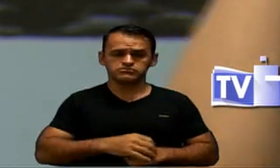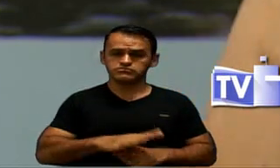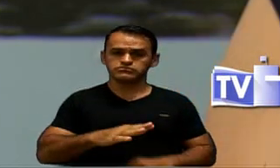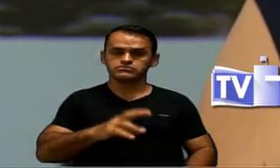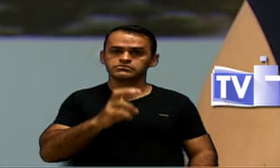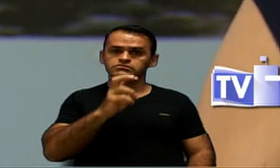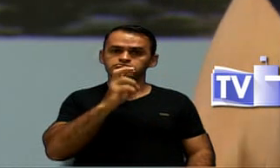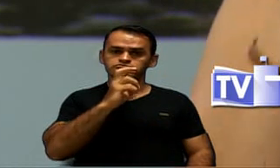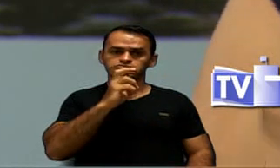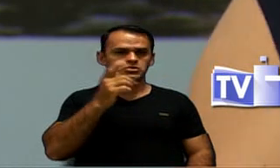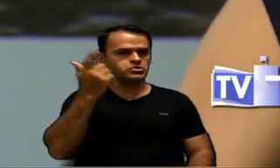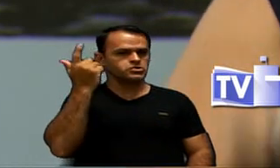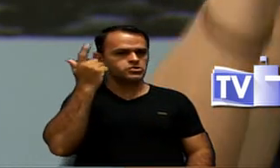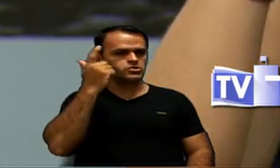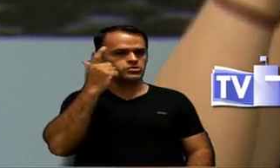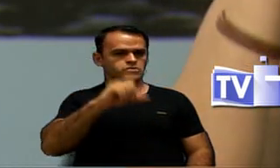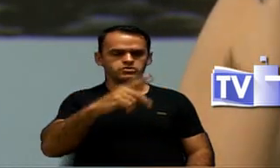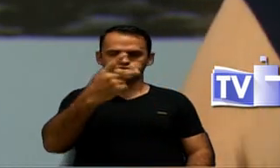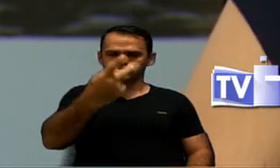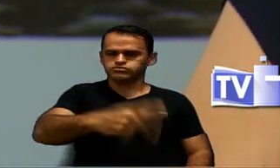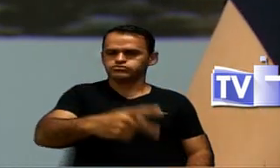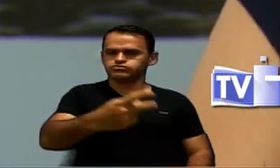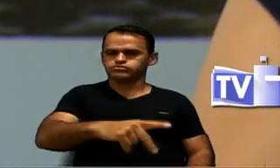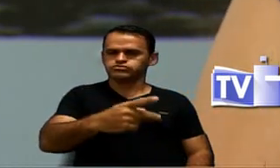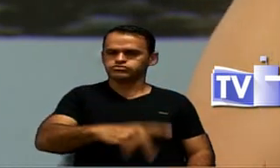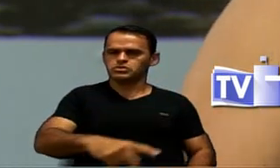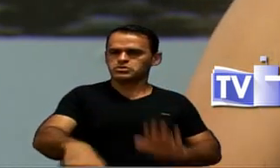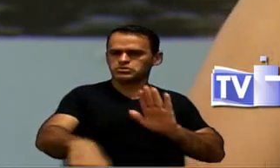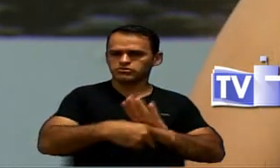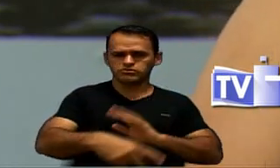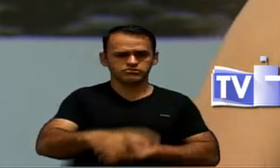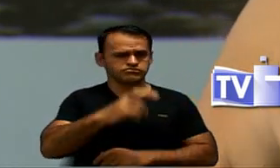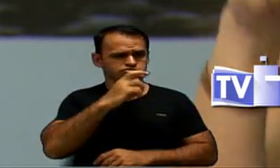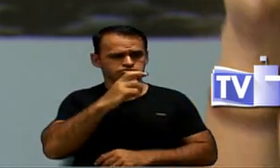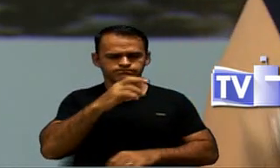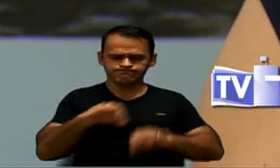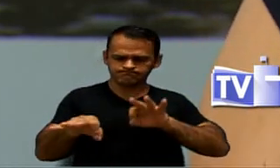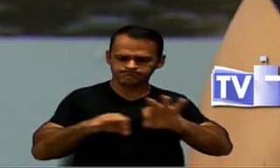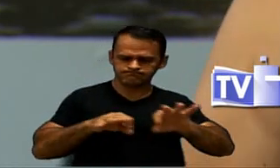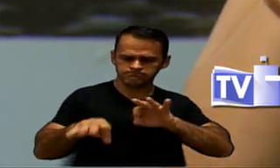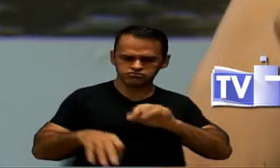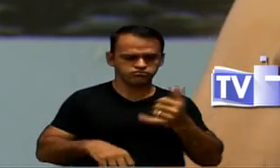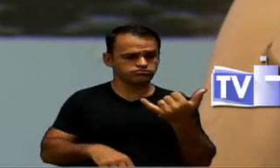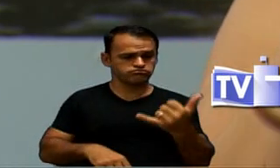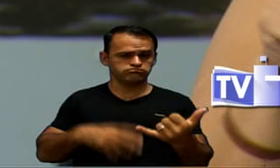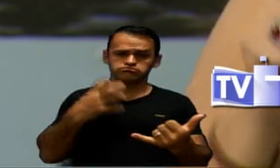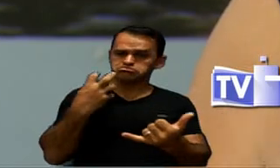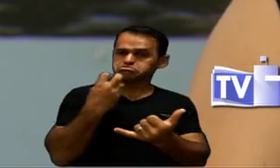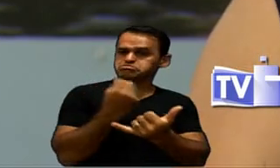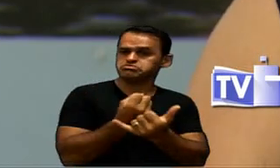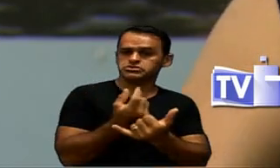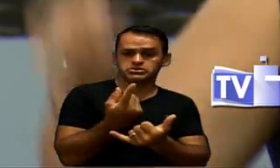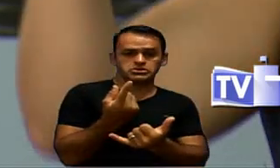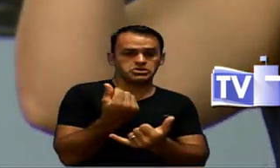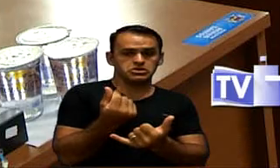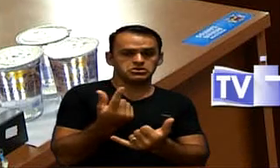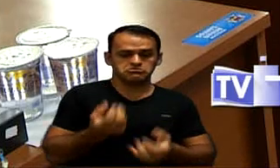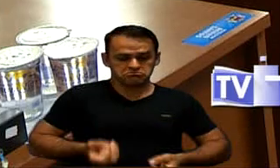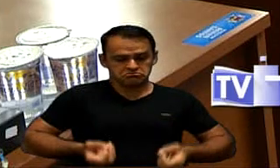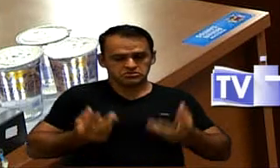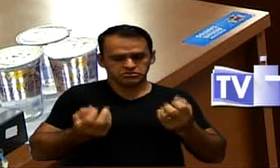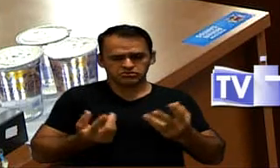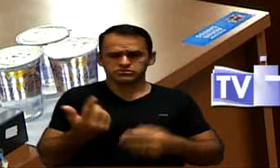Sorocaba desenvolveu um aplicativo sorocabano, que não teve custos. E aqui eu quero fazer referência